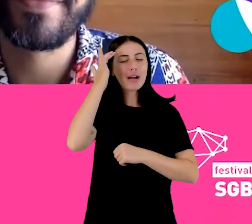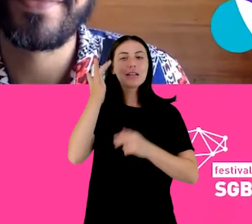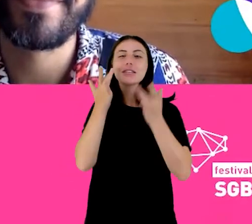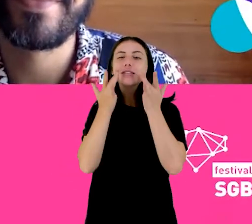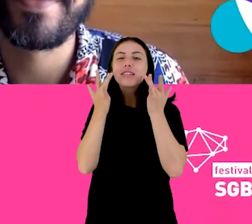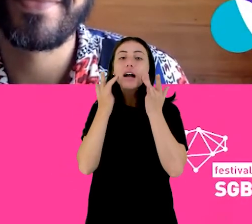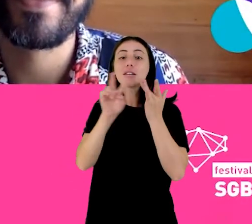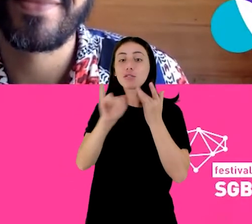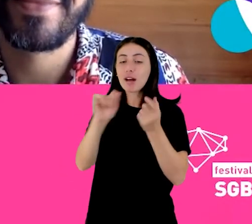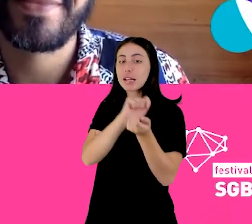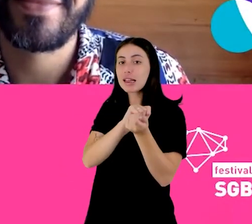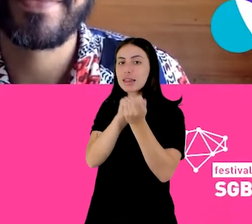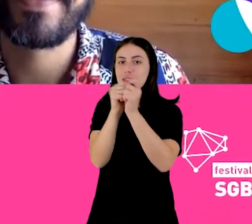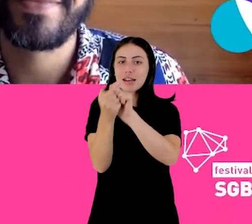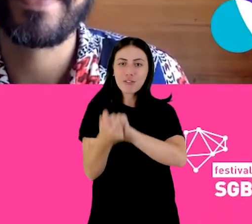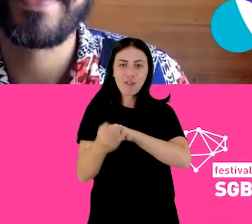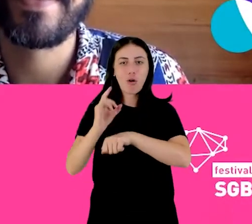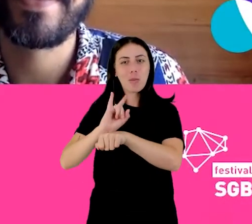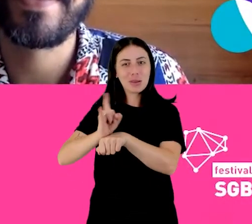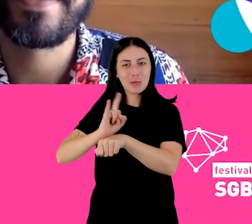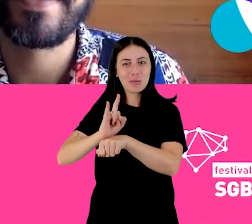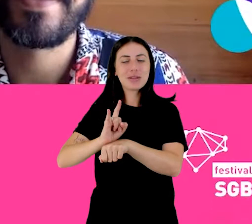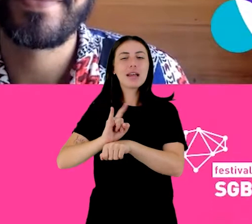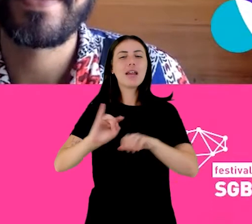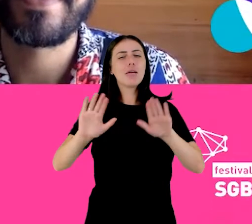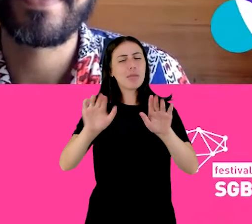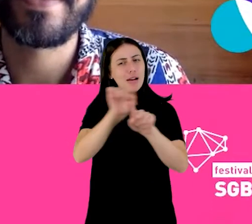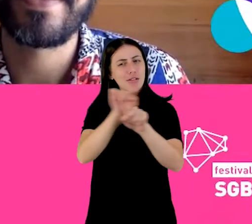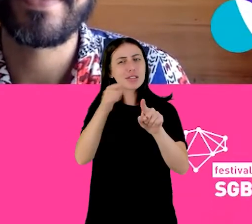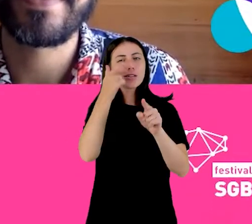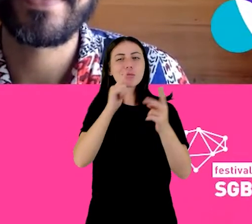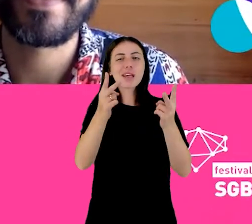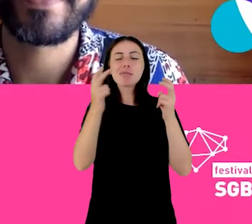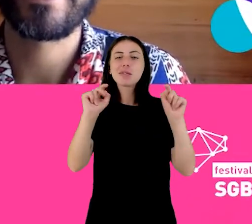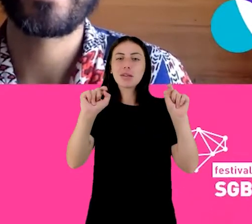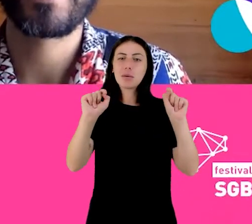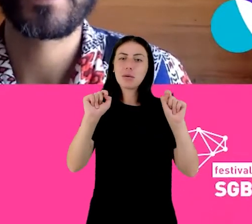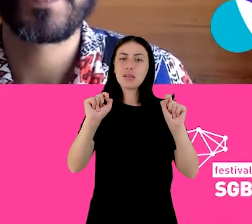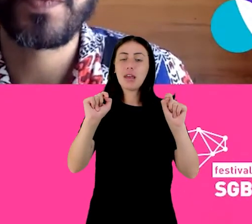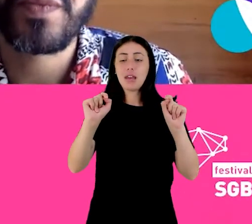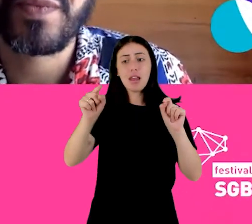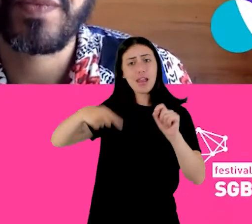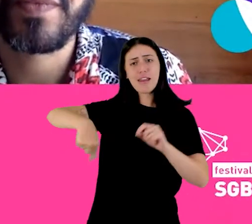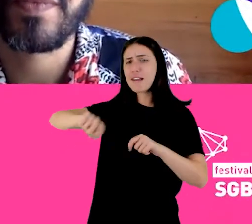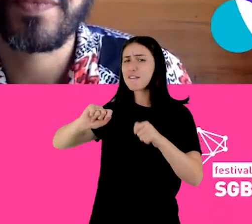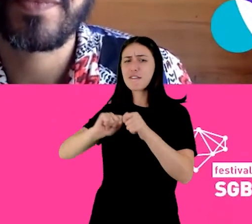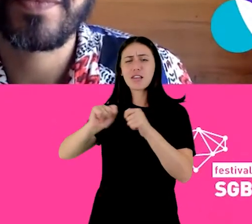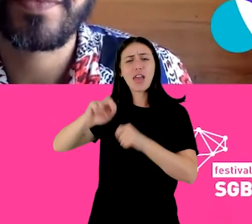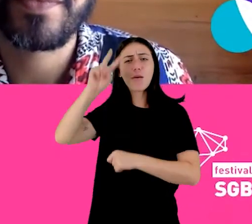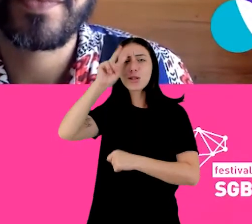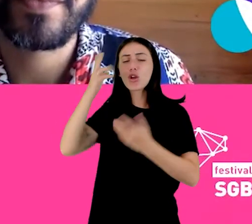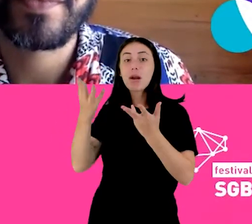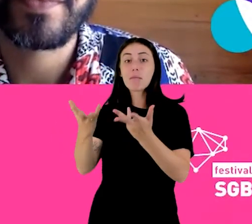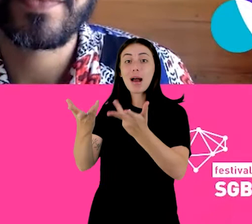até, é uma peça-filme, mas acho que vai derivar para um documentário e tudo mais. E para você ver o quanto é